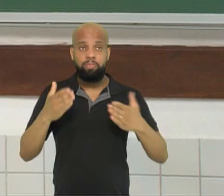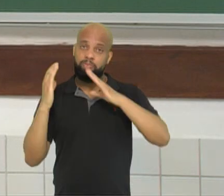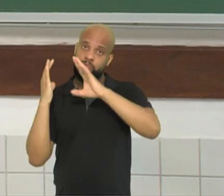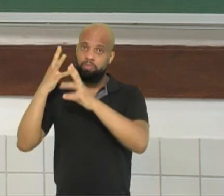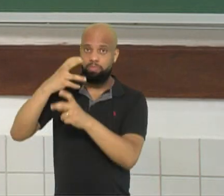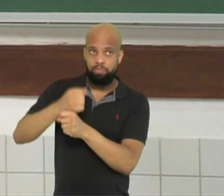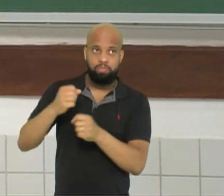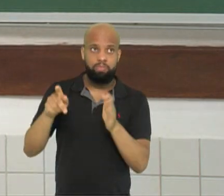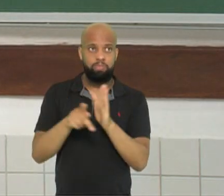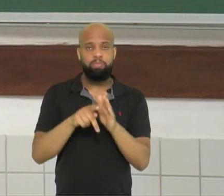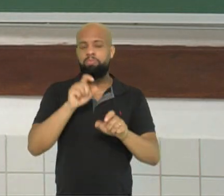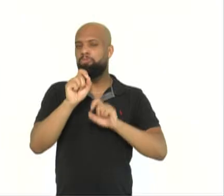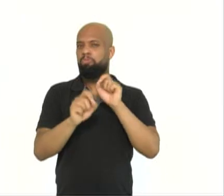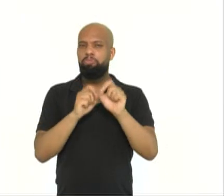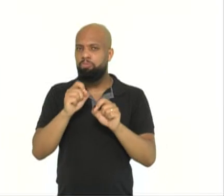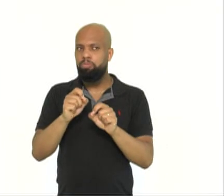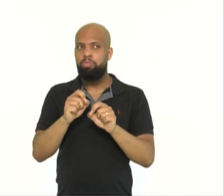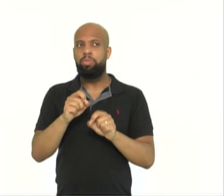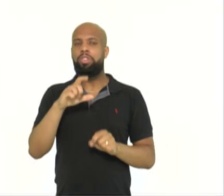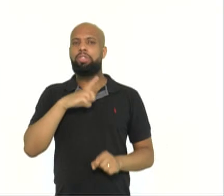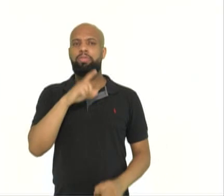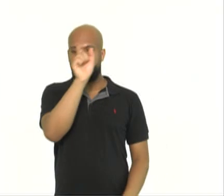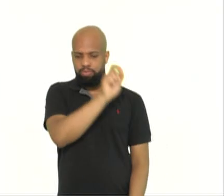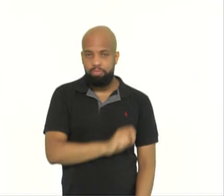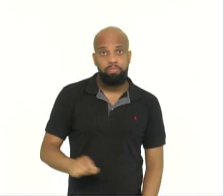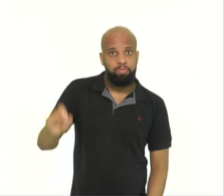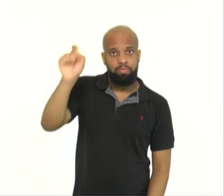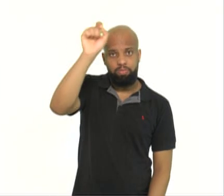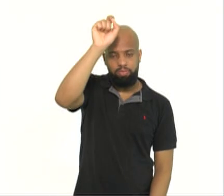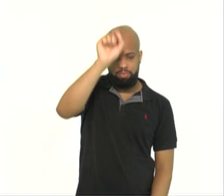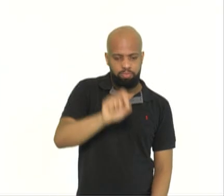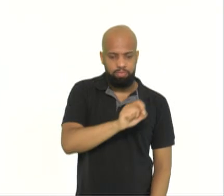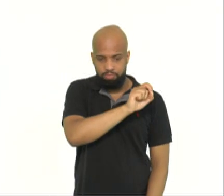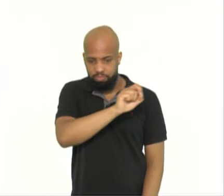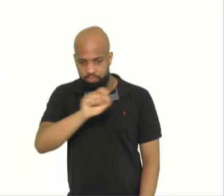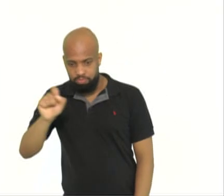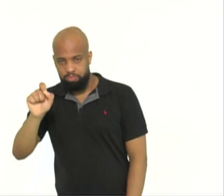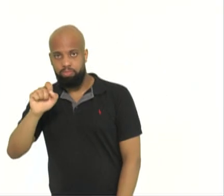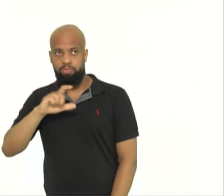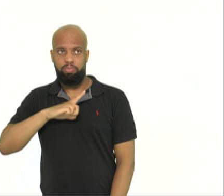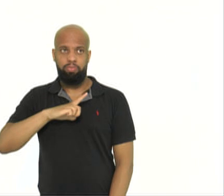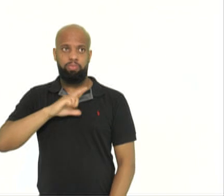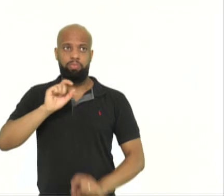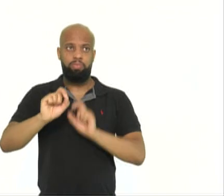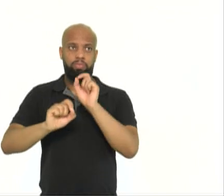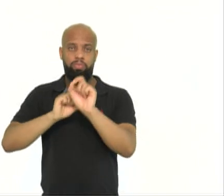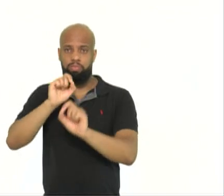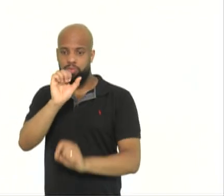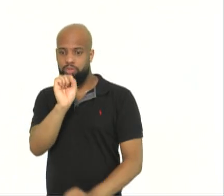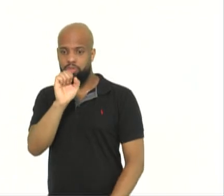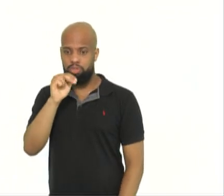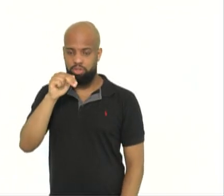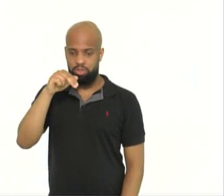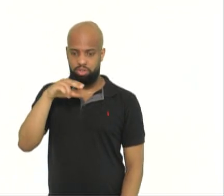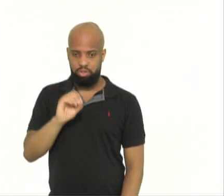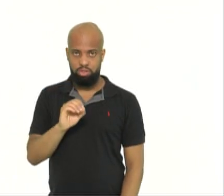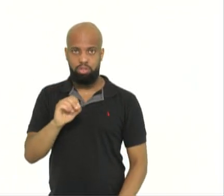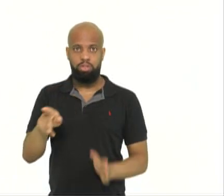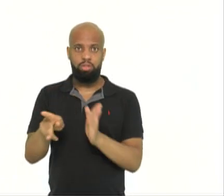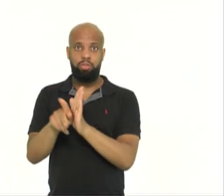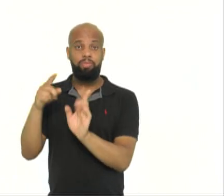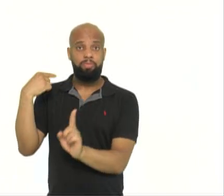a parte do sinal, né? No círculo trigonométrico, o sinal do seno é positivo quando o